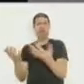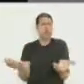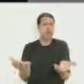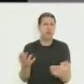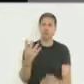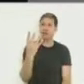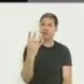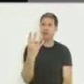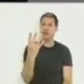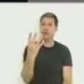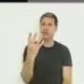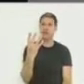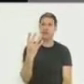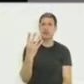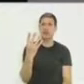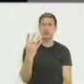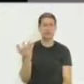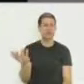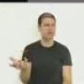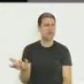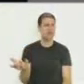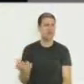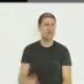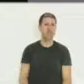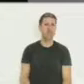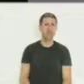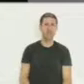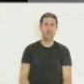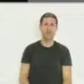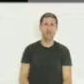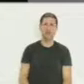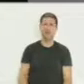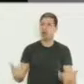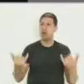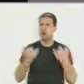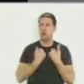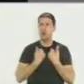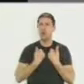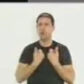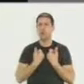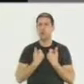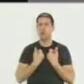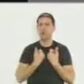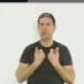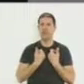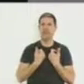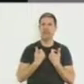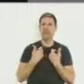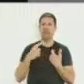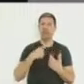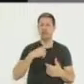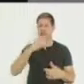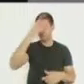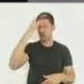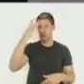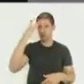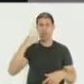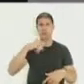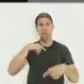não tenho notícias se houve vítima, se houve